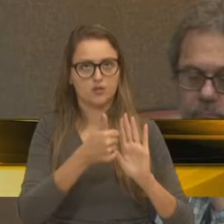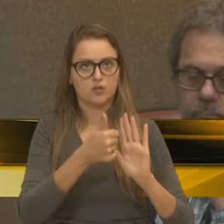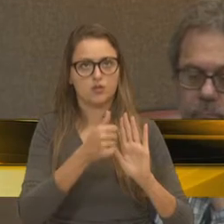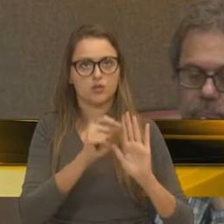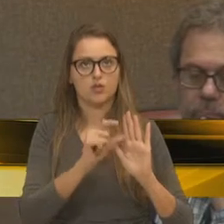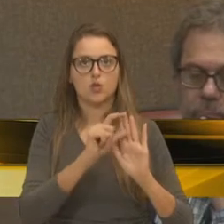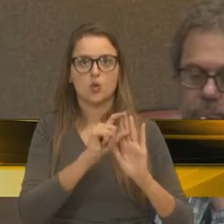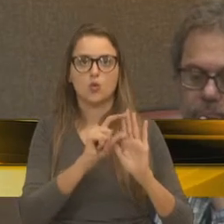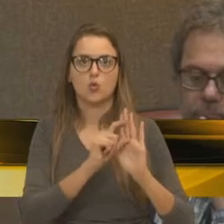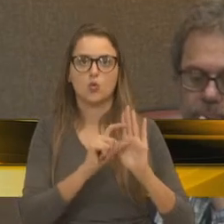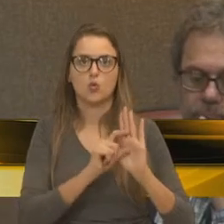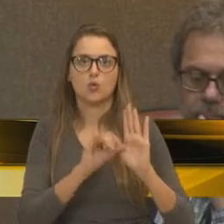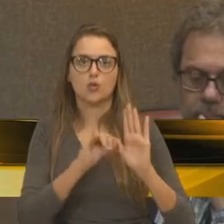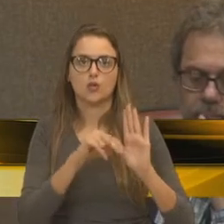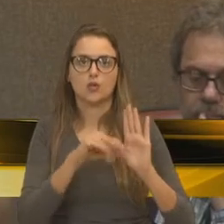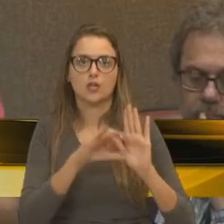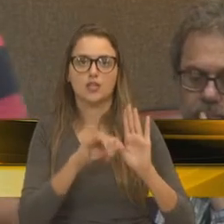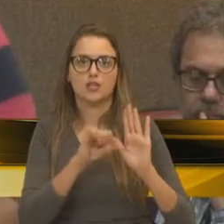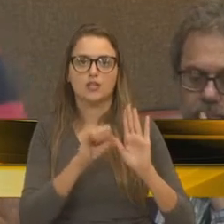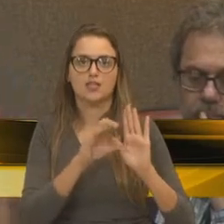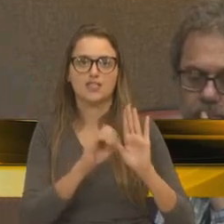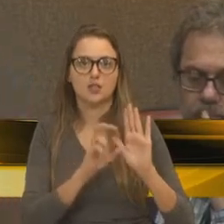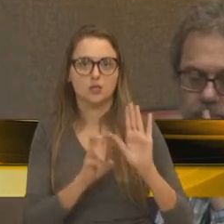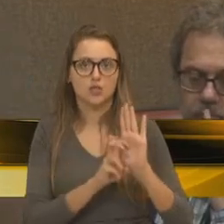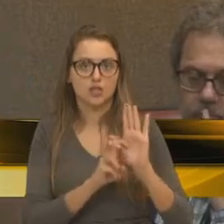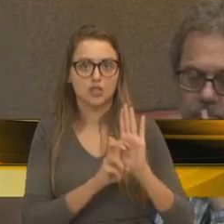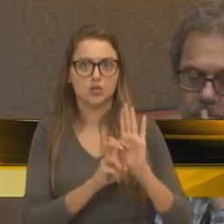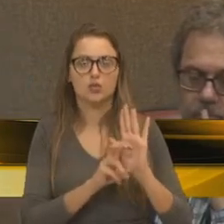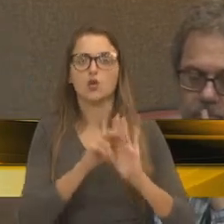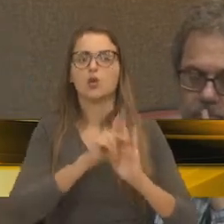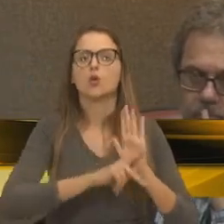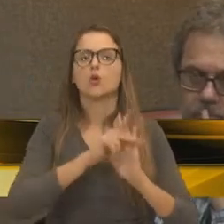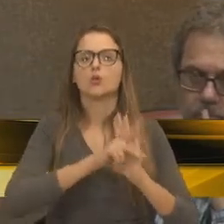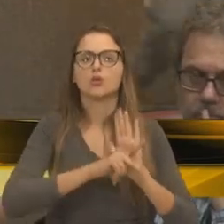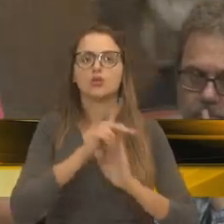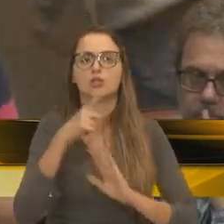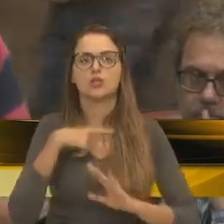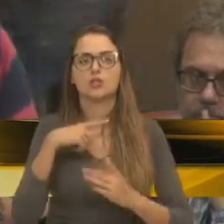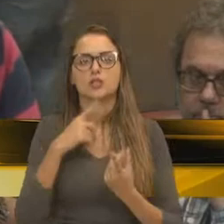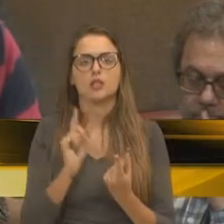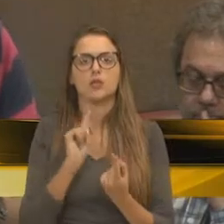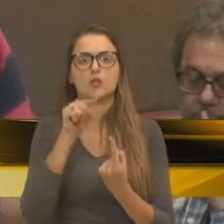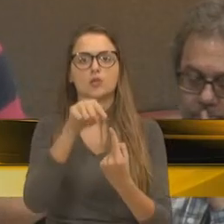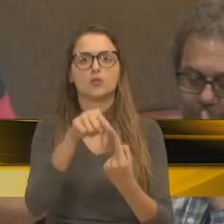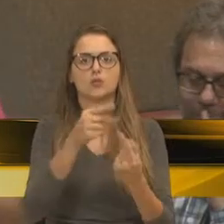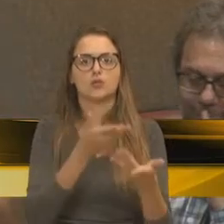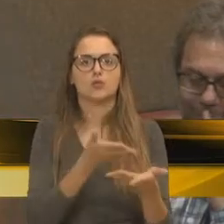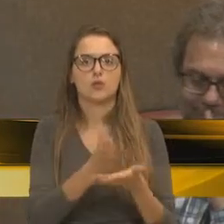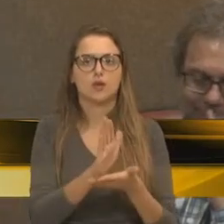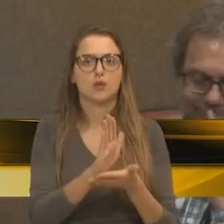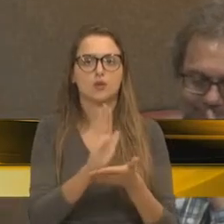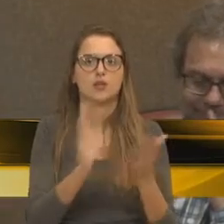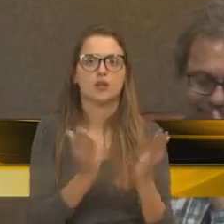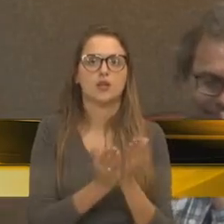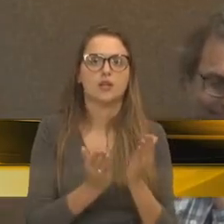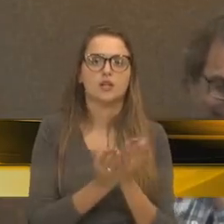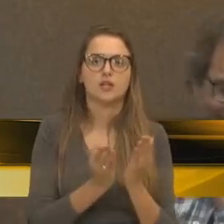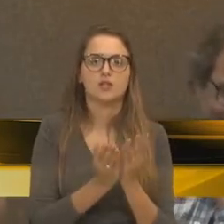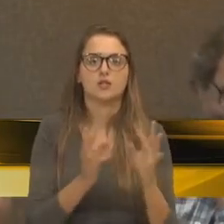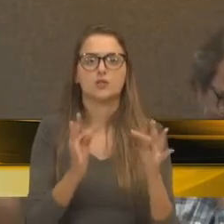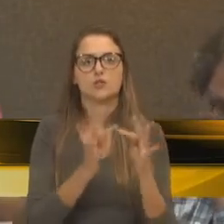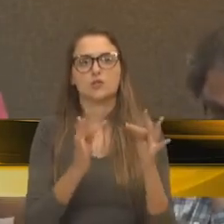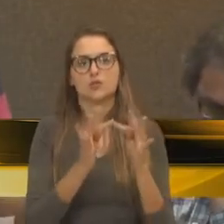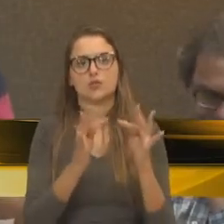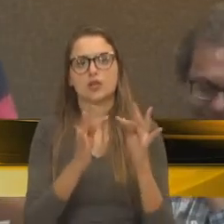5º justamente o projeto que visa autorizar um estudo técnico de